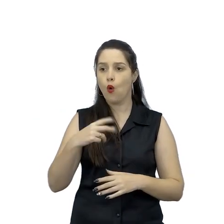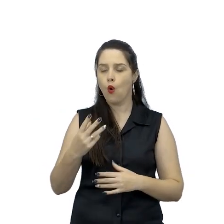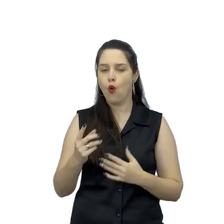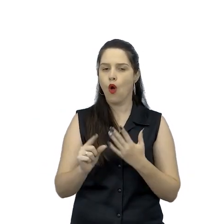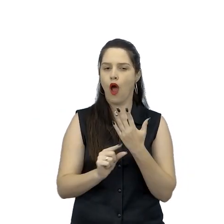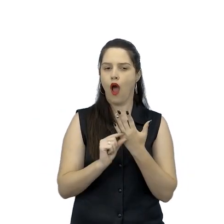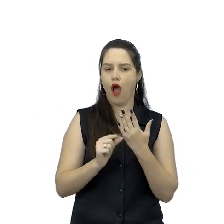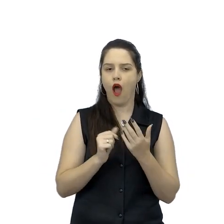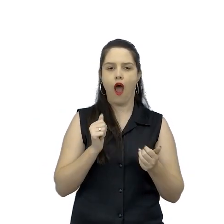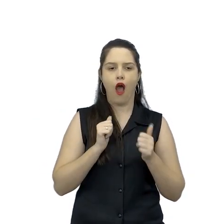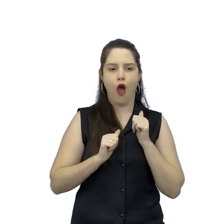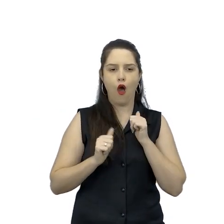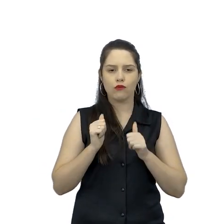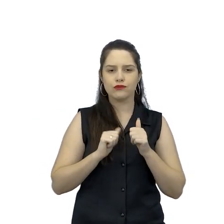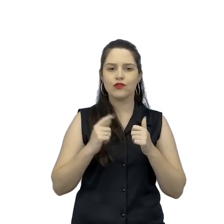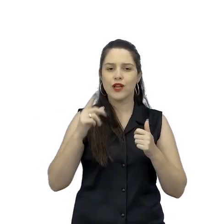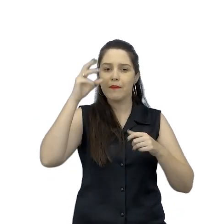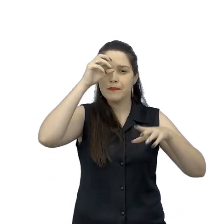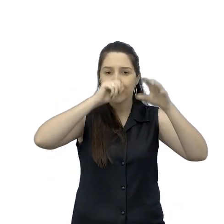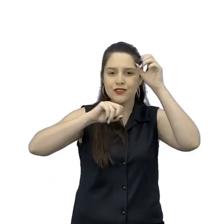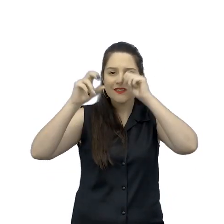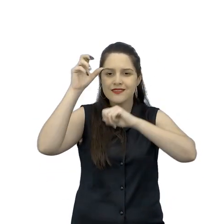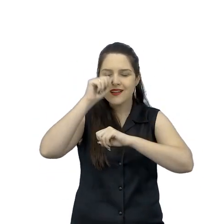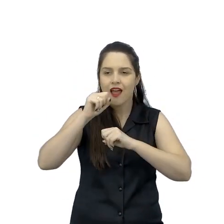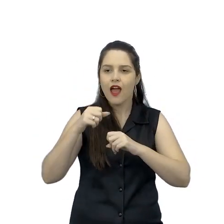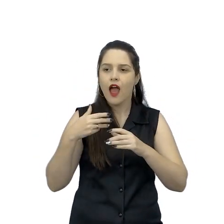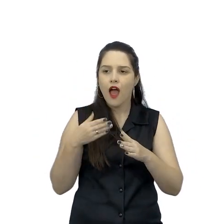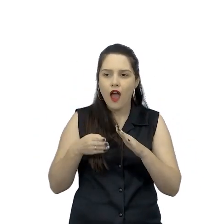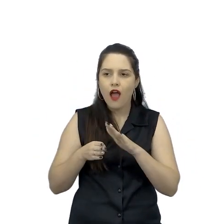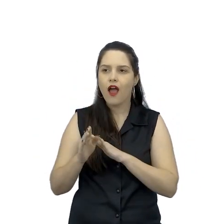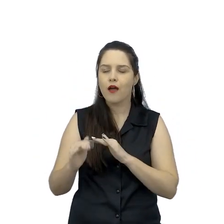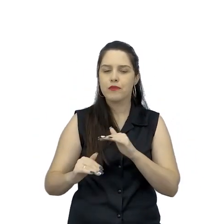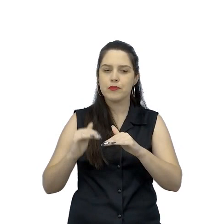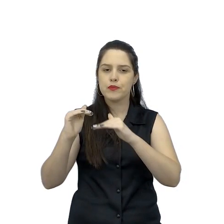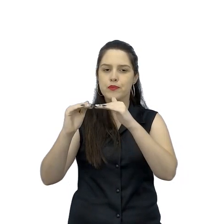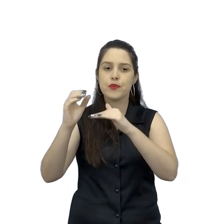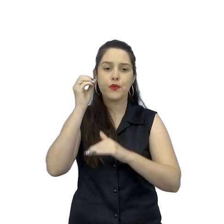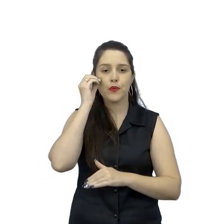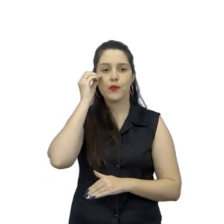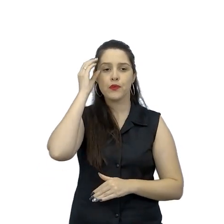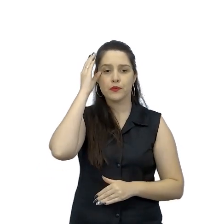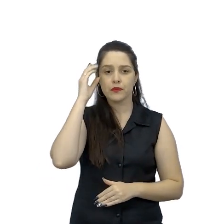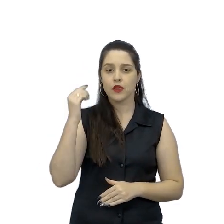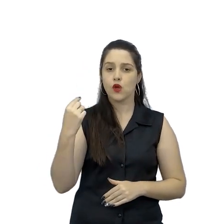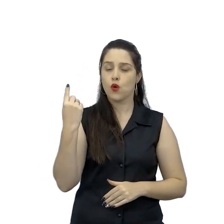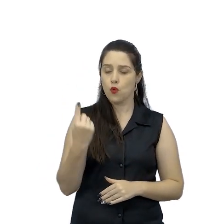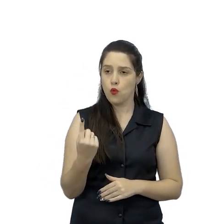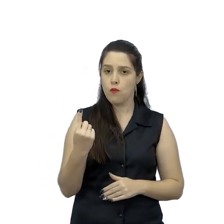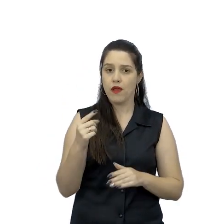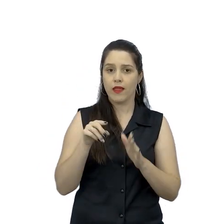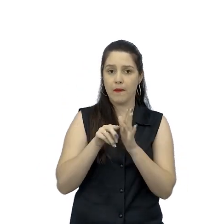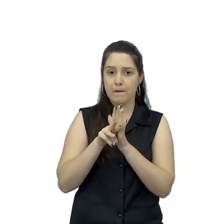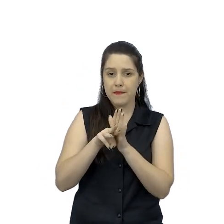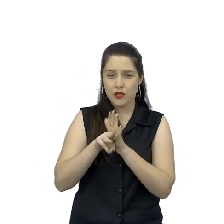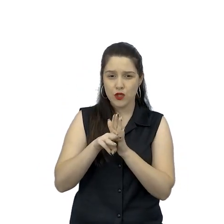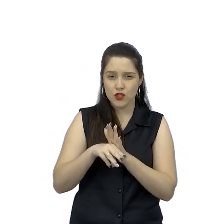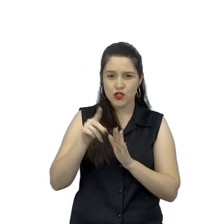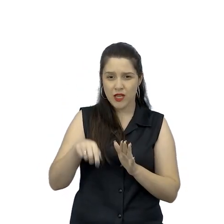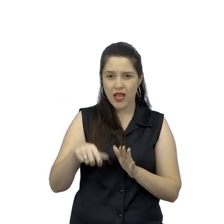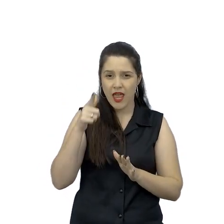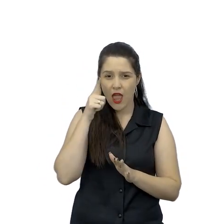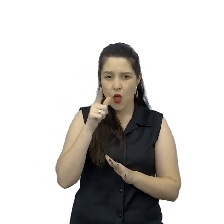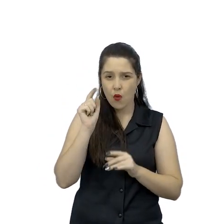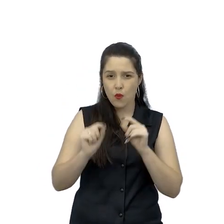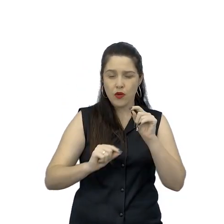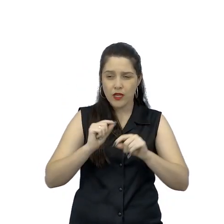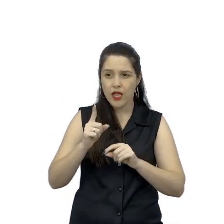nesse processo de ensino-aprendizagem e não apenas receptores de conhecimento. E uma dessas metodologias é a sala de aula invertida.